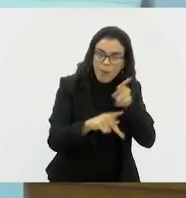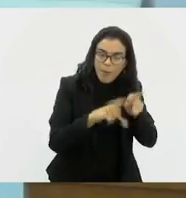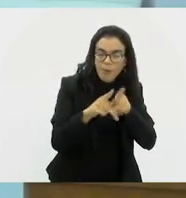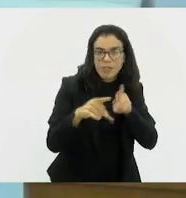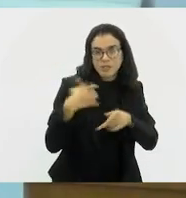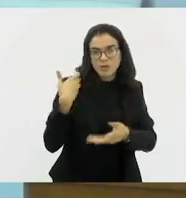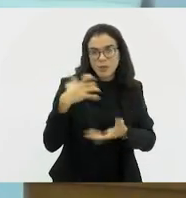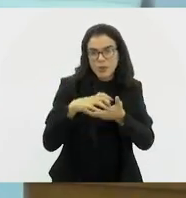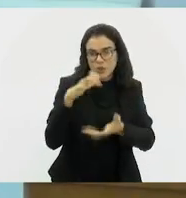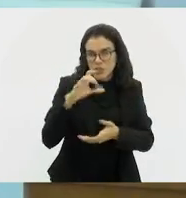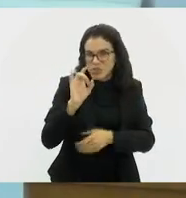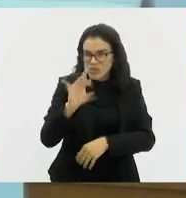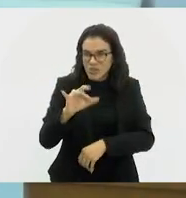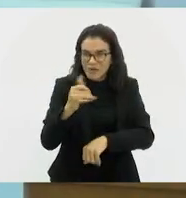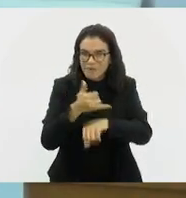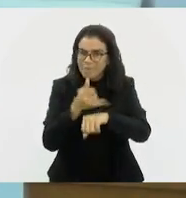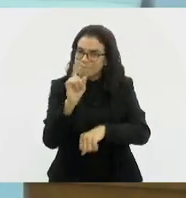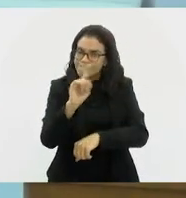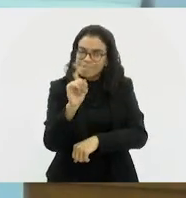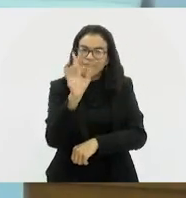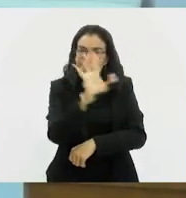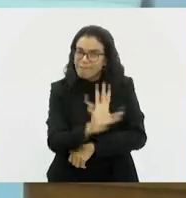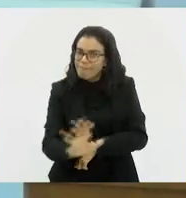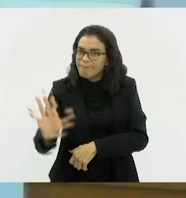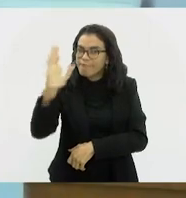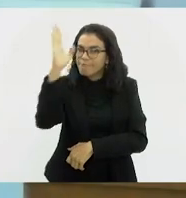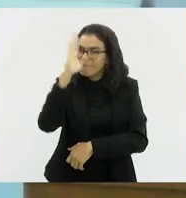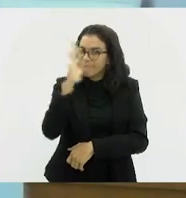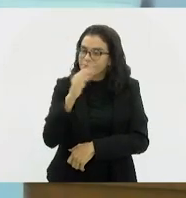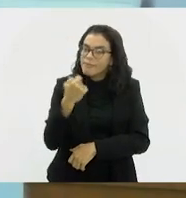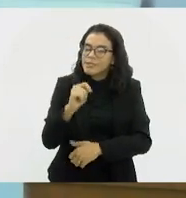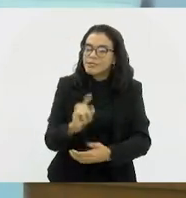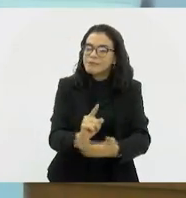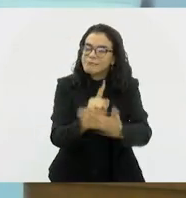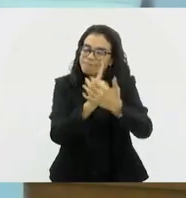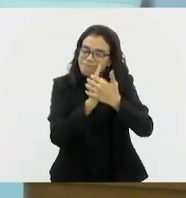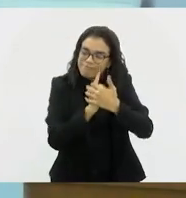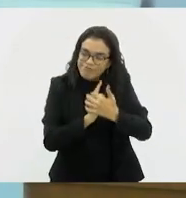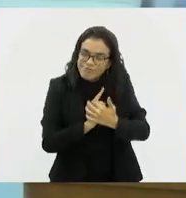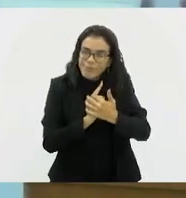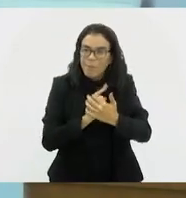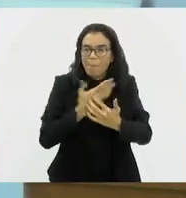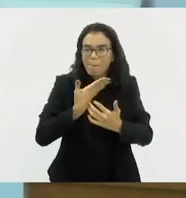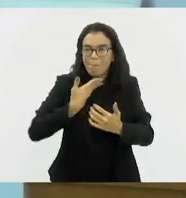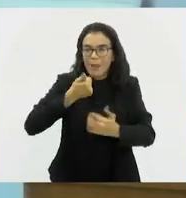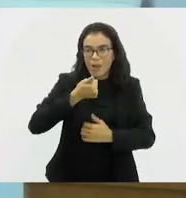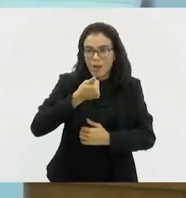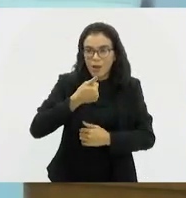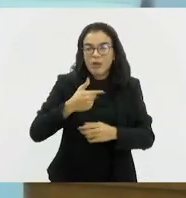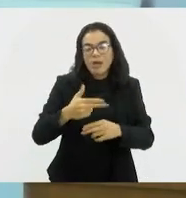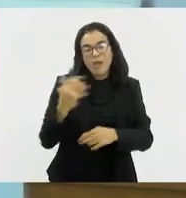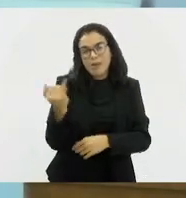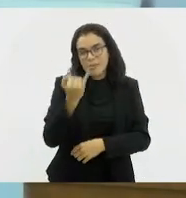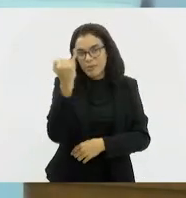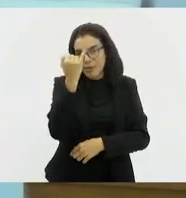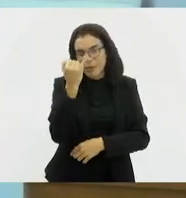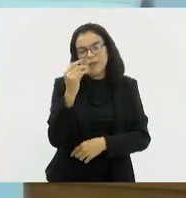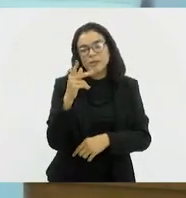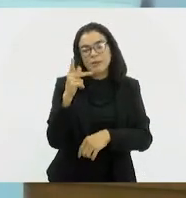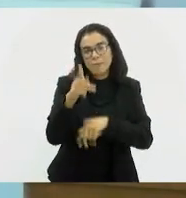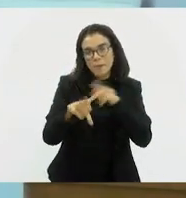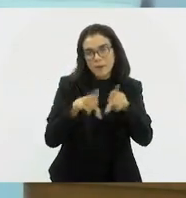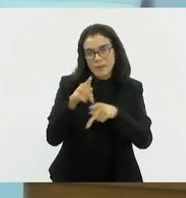só Volta Redonda, em todo o Brasil. Precisamos acolher eles melhores. Isso é importante para toda a população da nossa